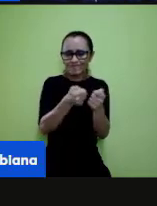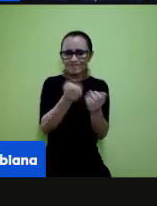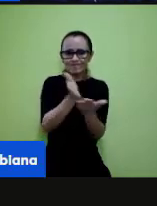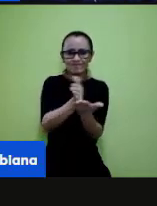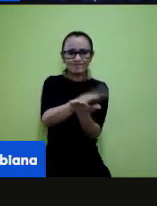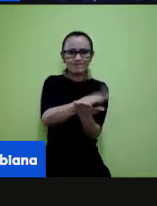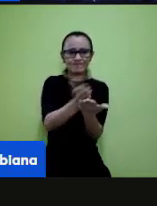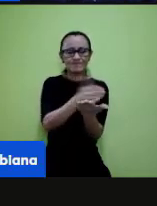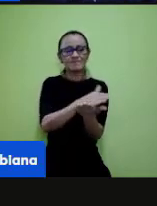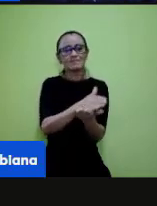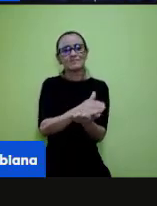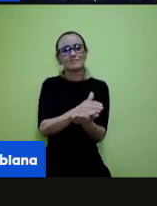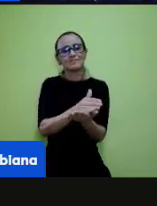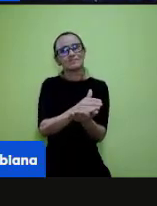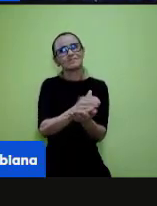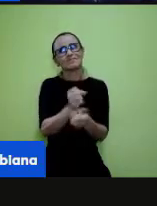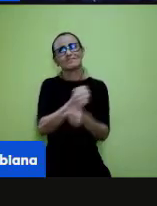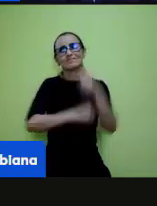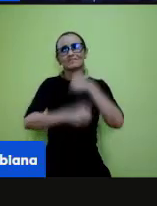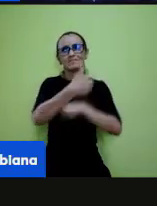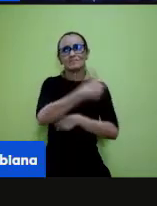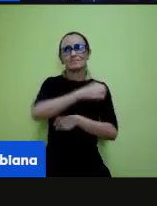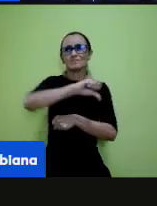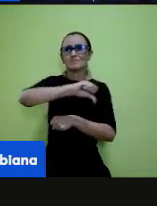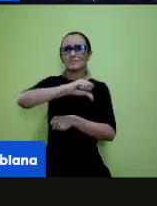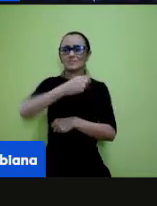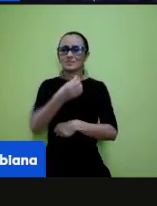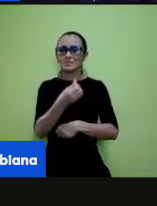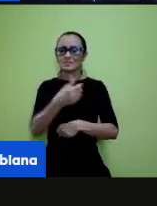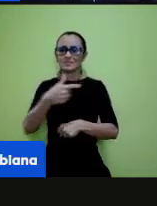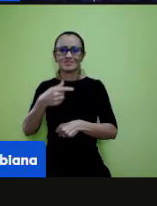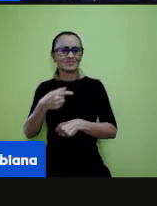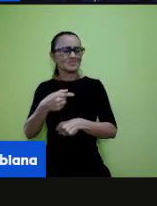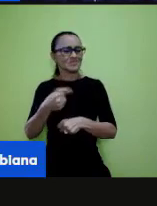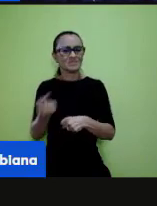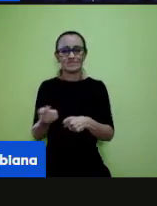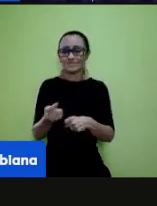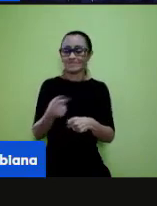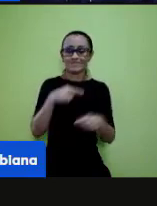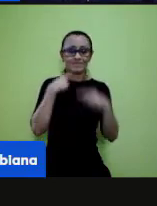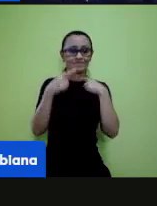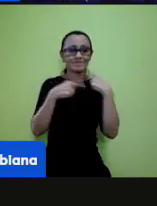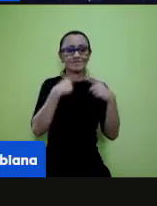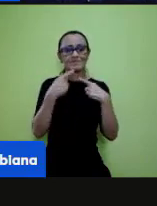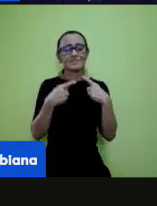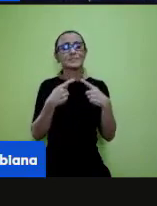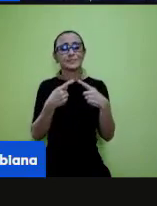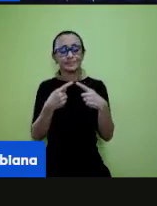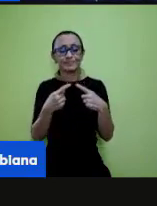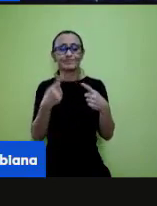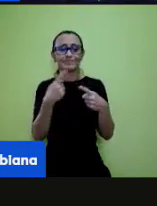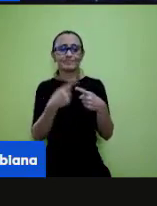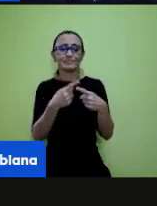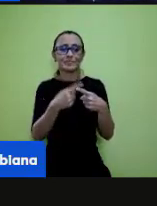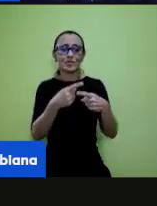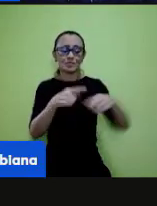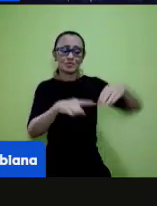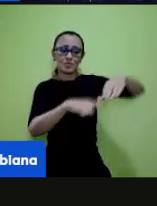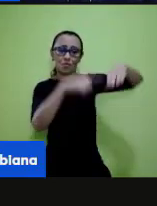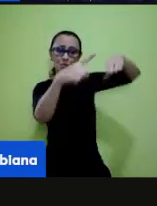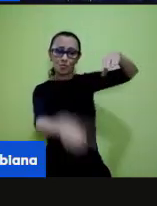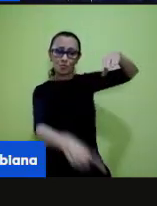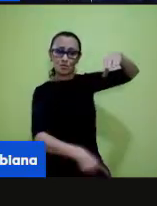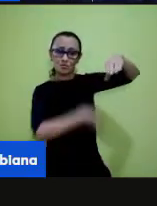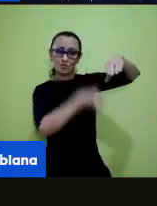em 1967, onde muito provavelmente veio por conta de um contrabando de pneus, os ovos do